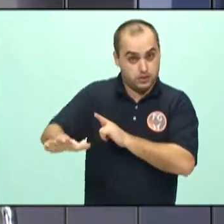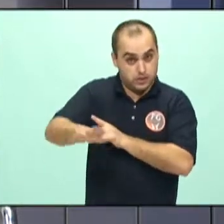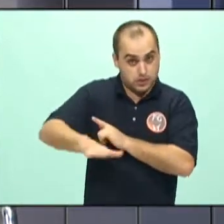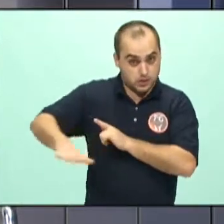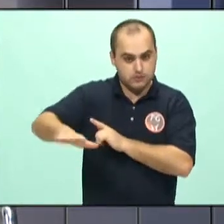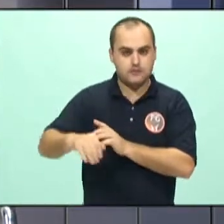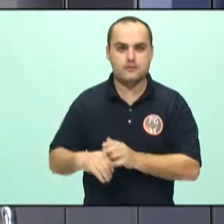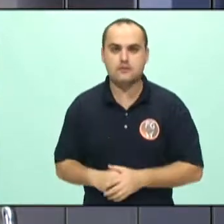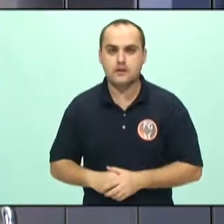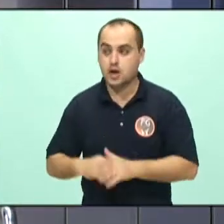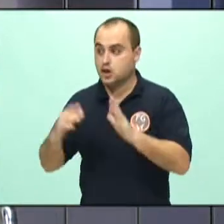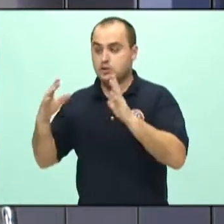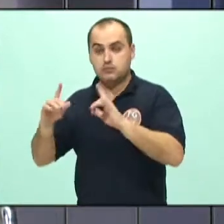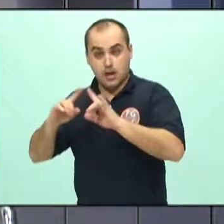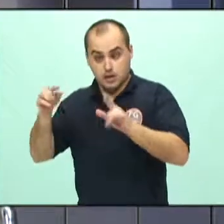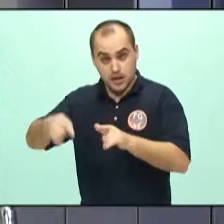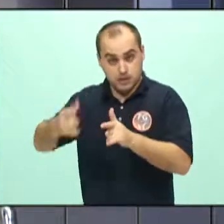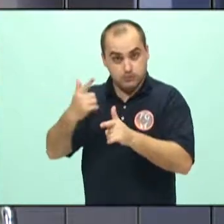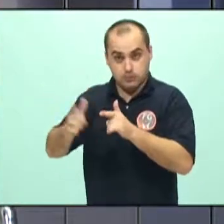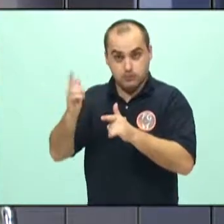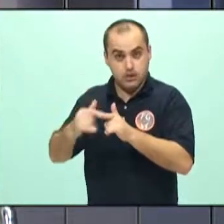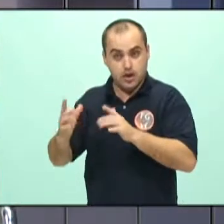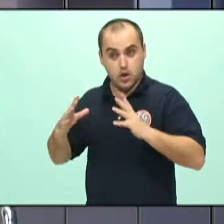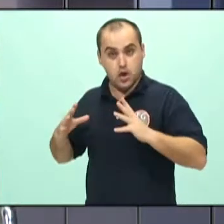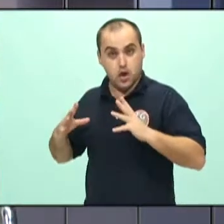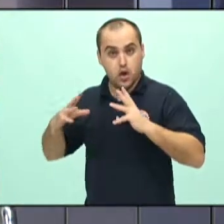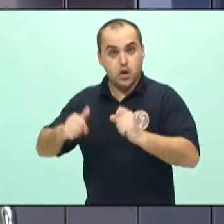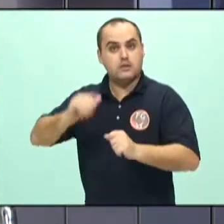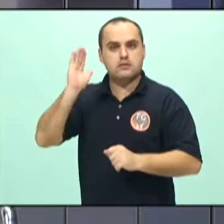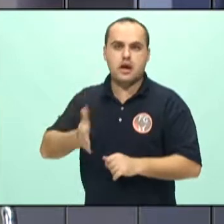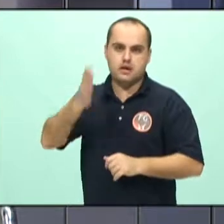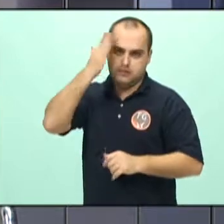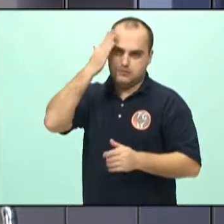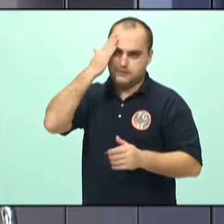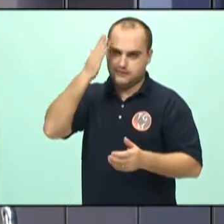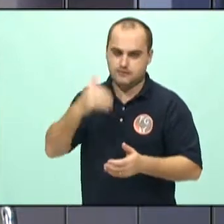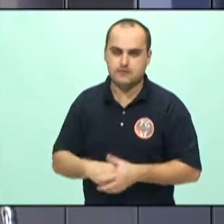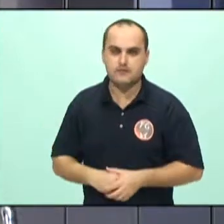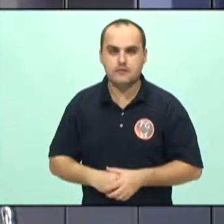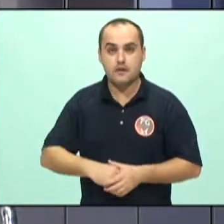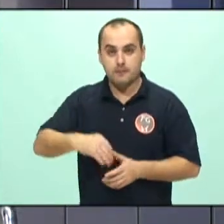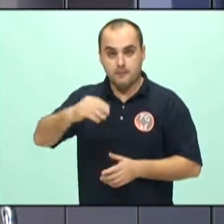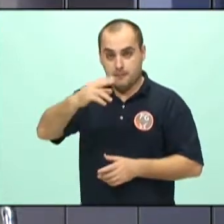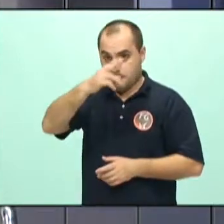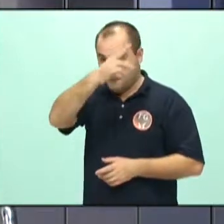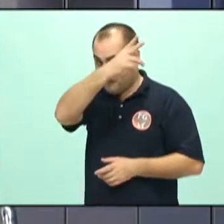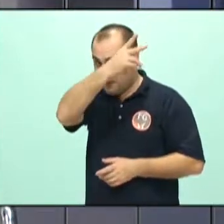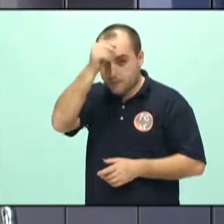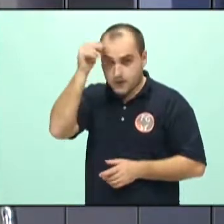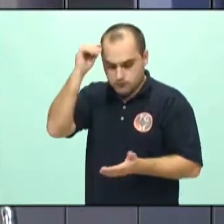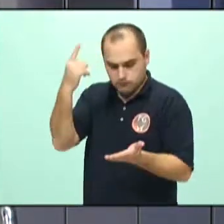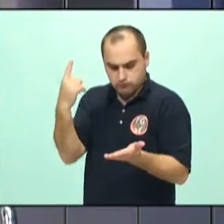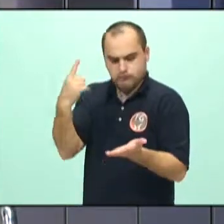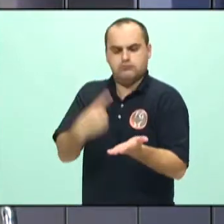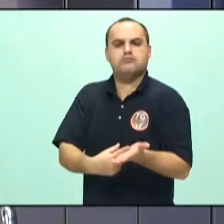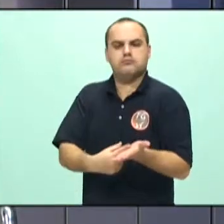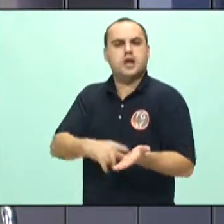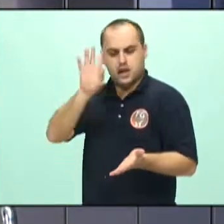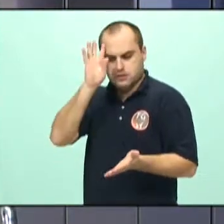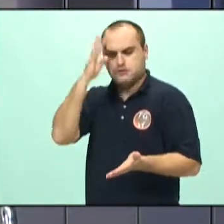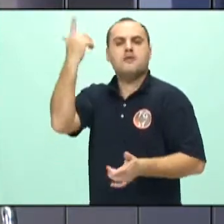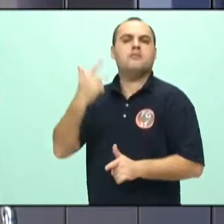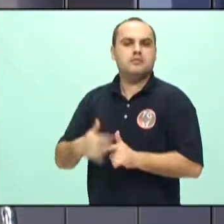todos já conheciam, né? Quando foi assumido o compromisso do prefeito em resolver todos os problemas da saúde, ele sabia também que ia